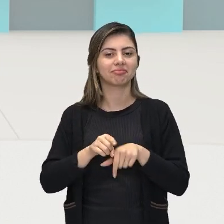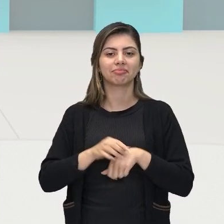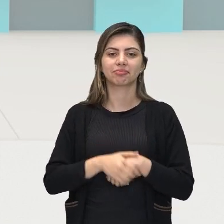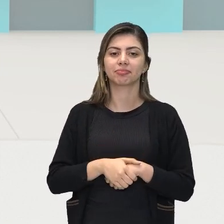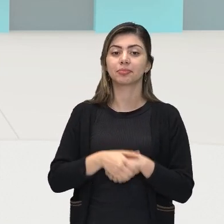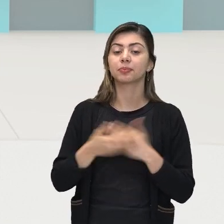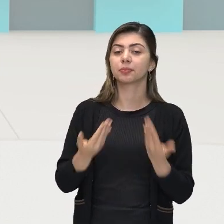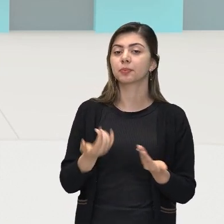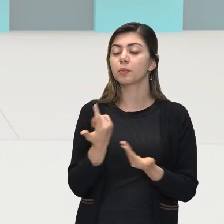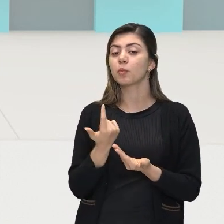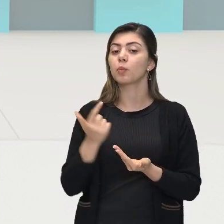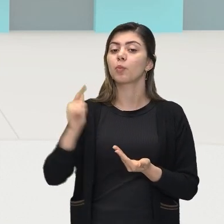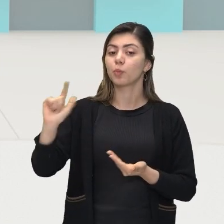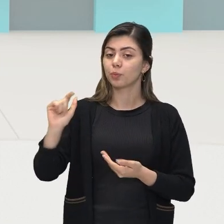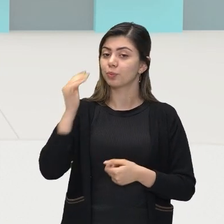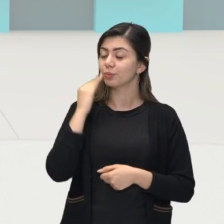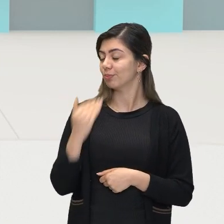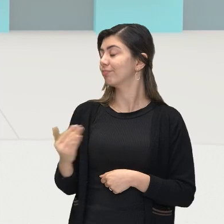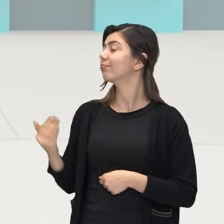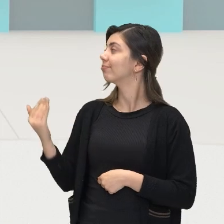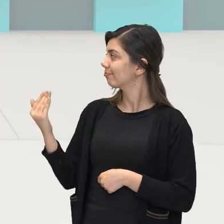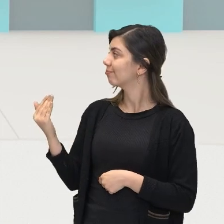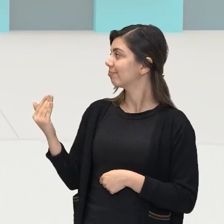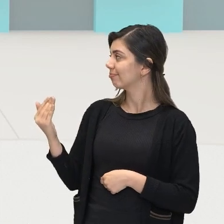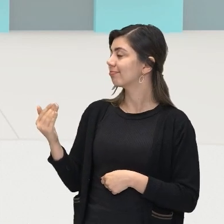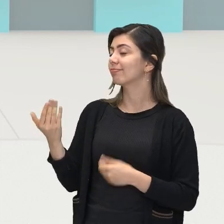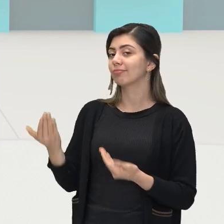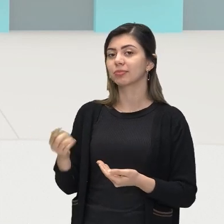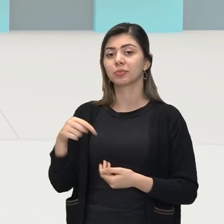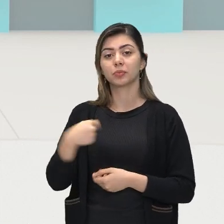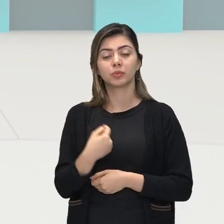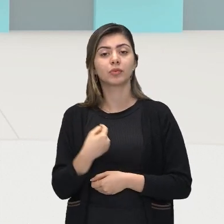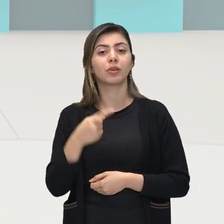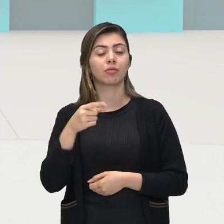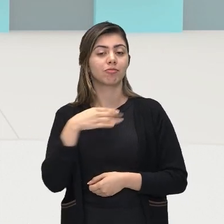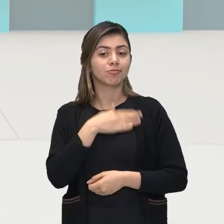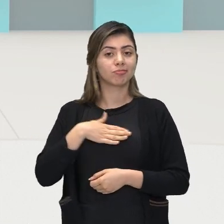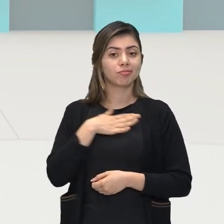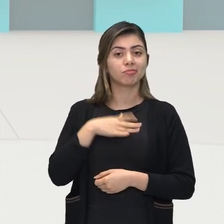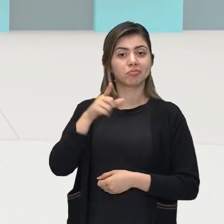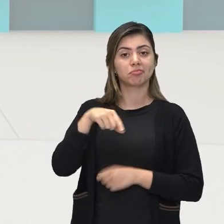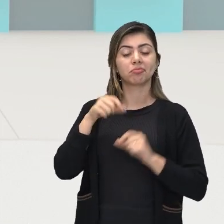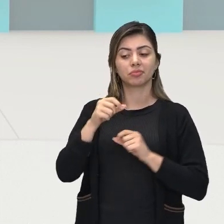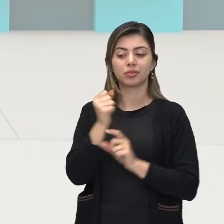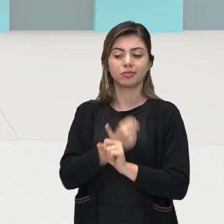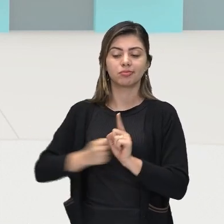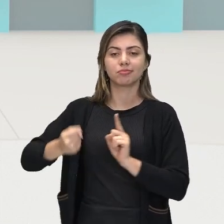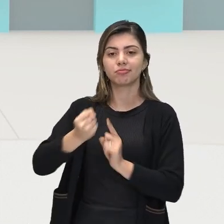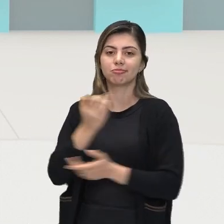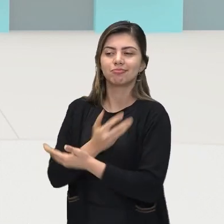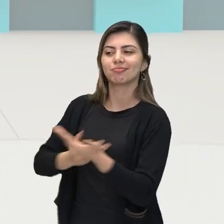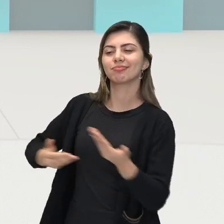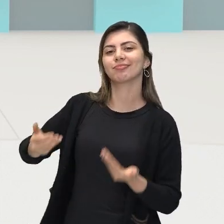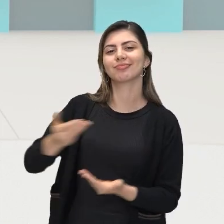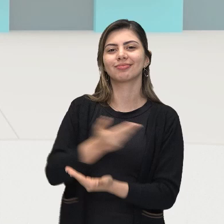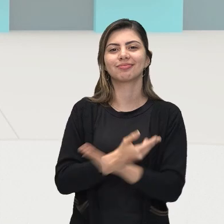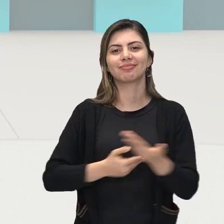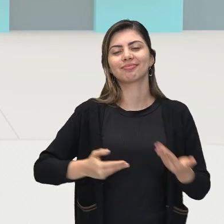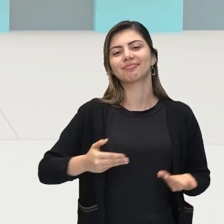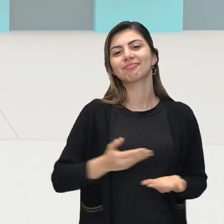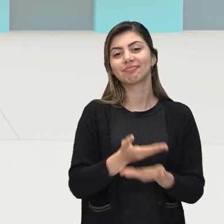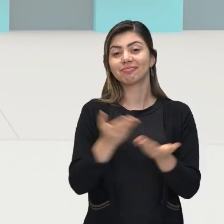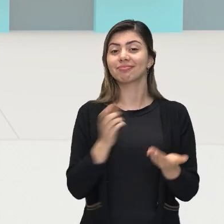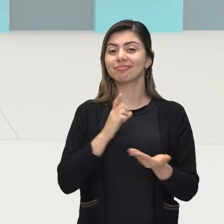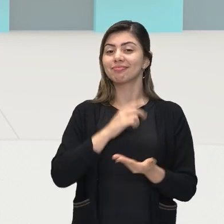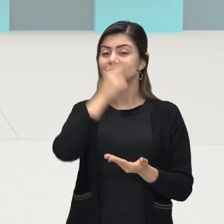né? Outro ponto que nós podemos ter como área de interesse são as sociais, que é quando de fato você socializa, você tem